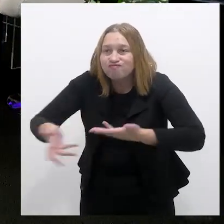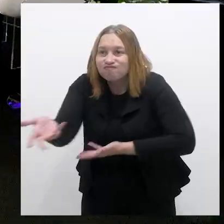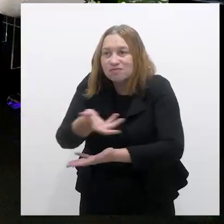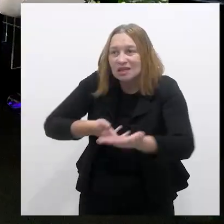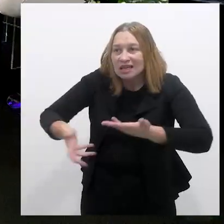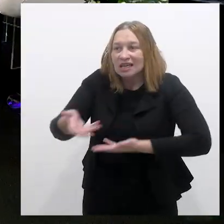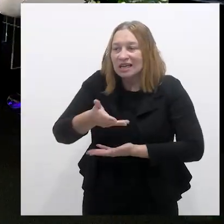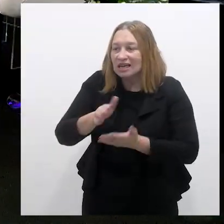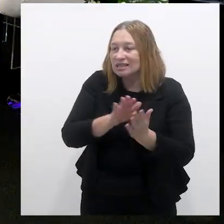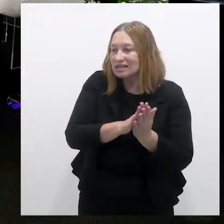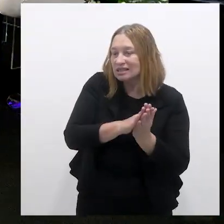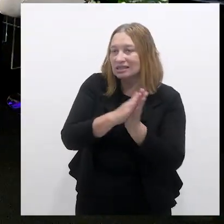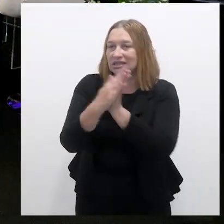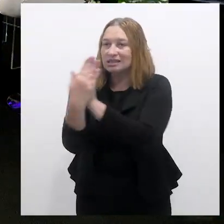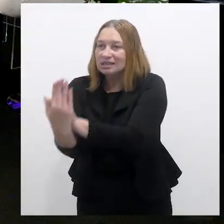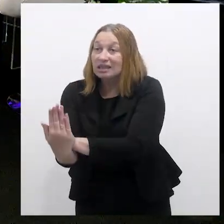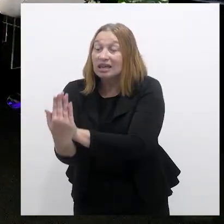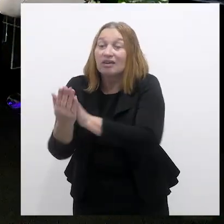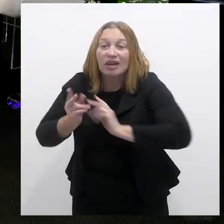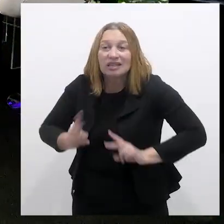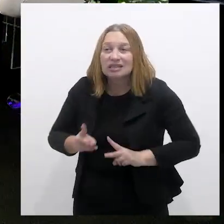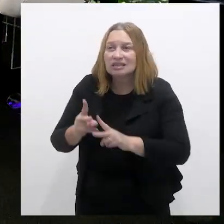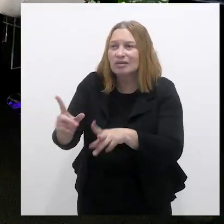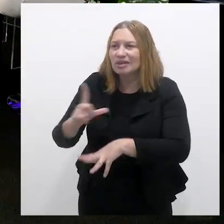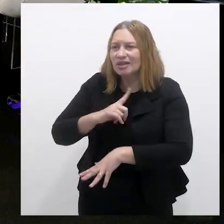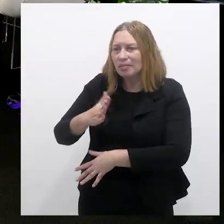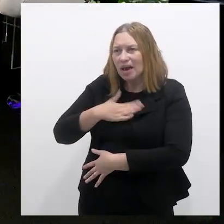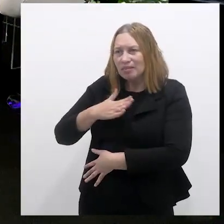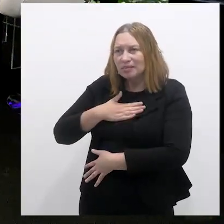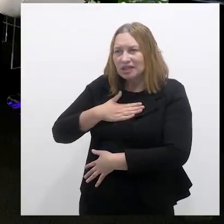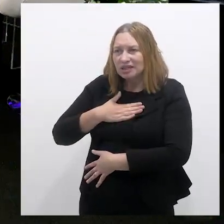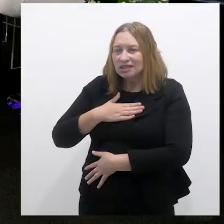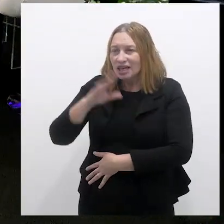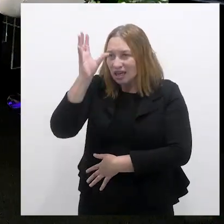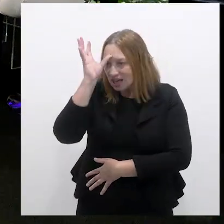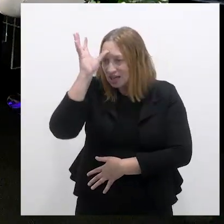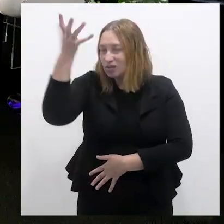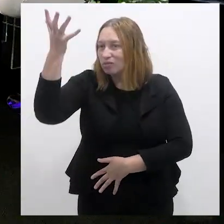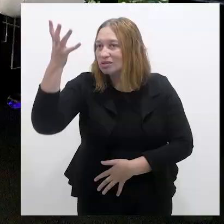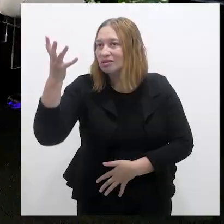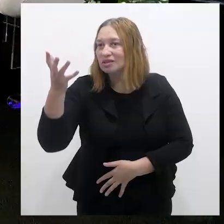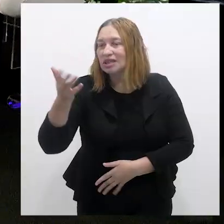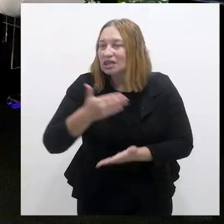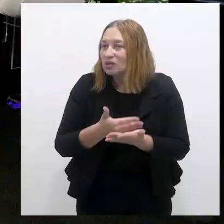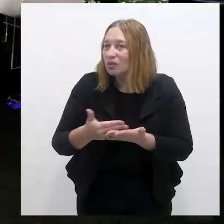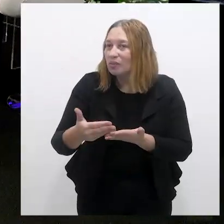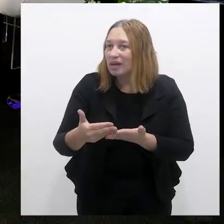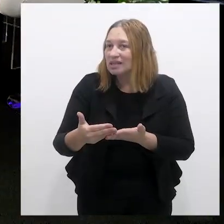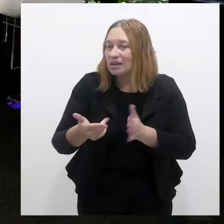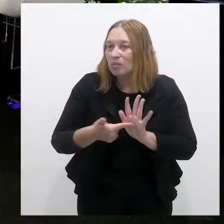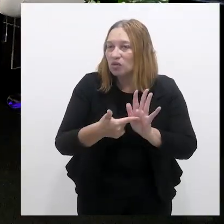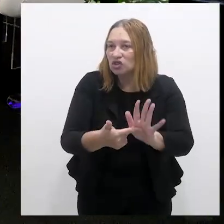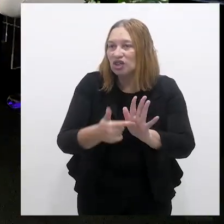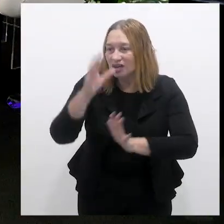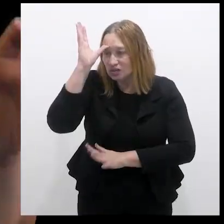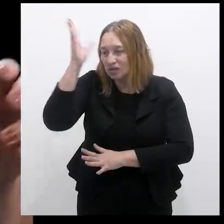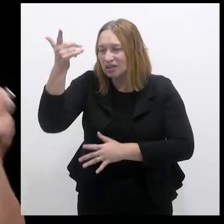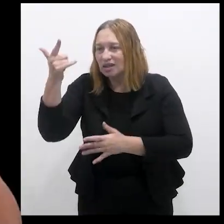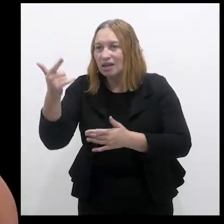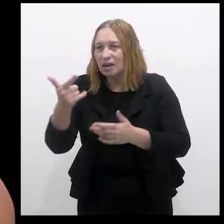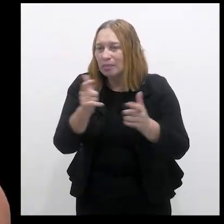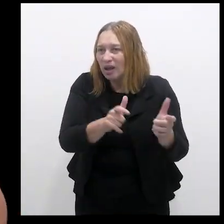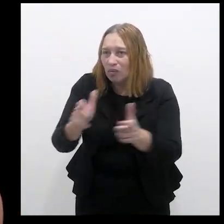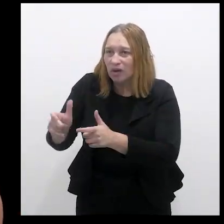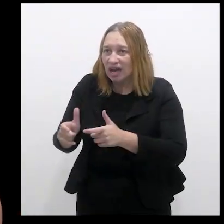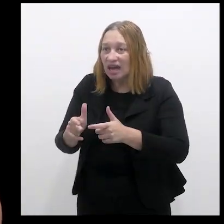E esse intercâmbio ele é sempre, para mim, regado de soluções. Sim. A gente começa a trazer soluções